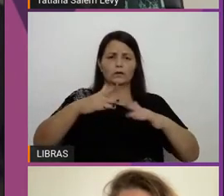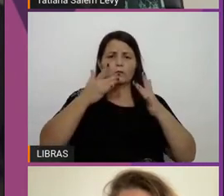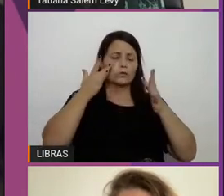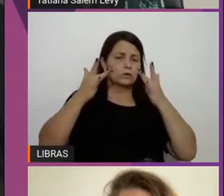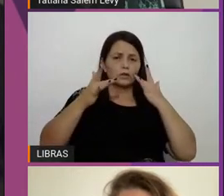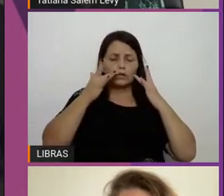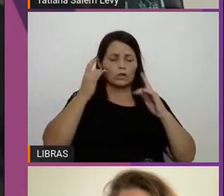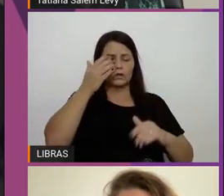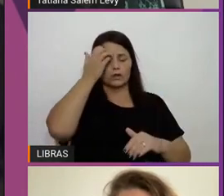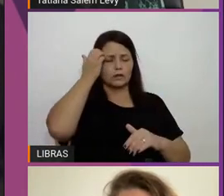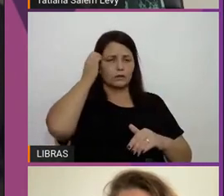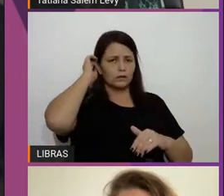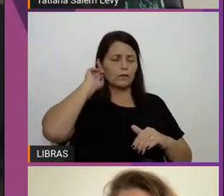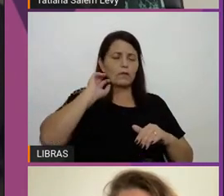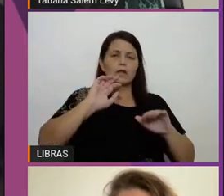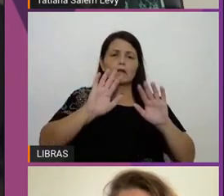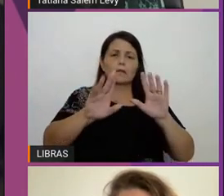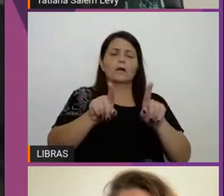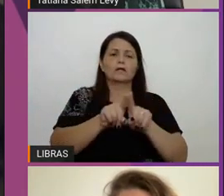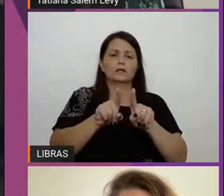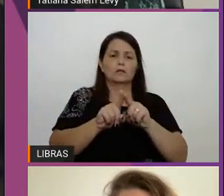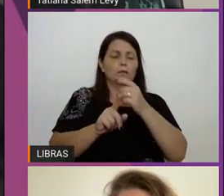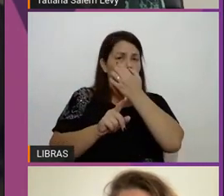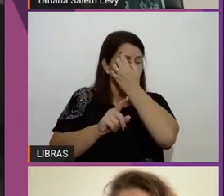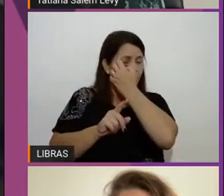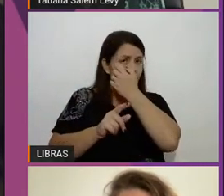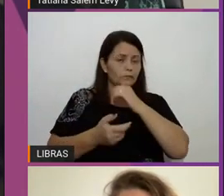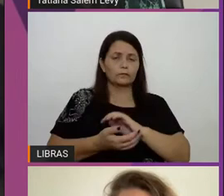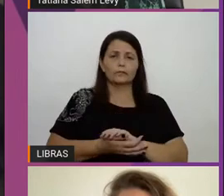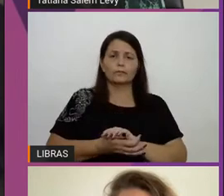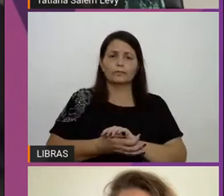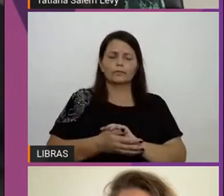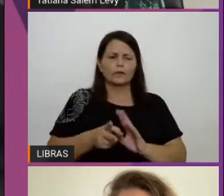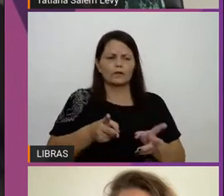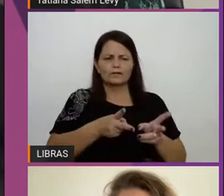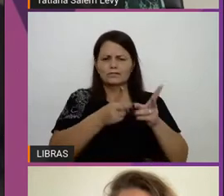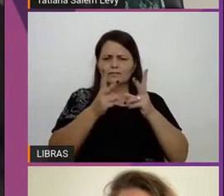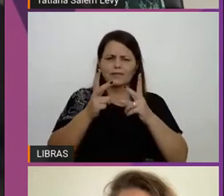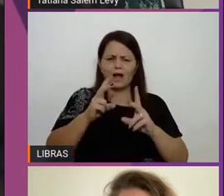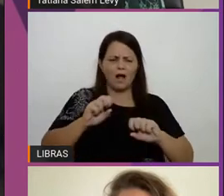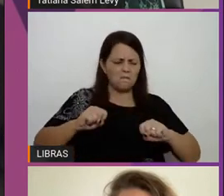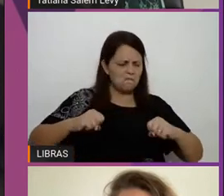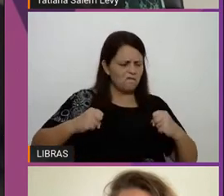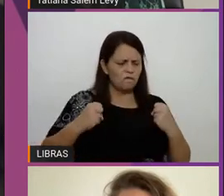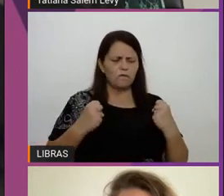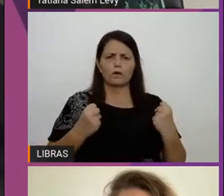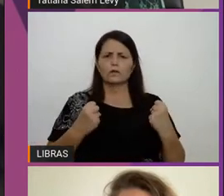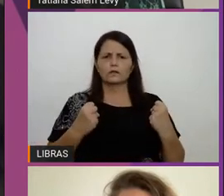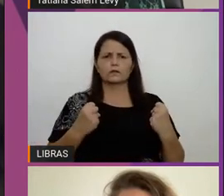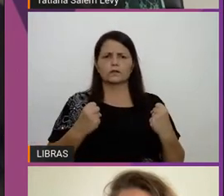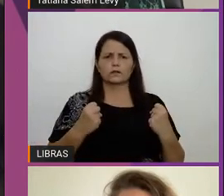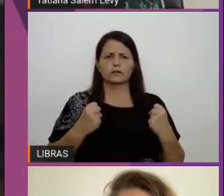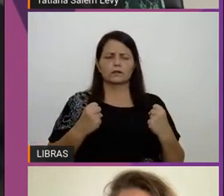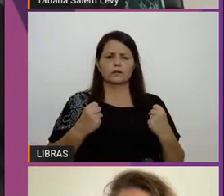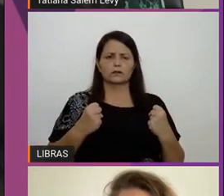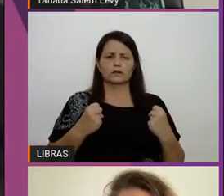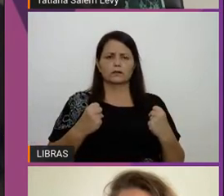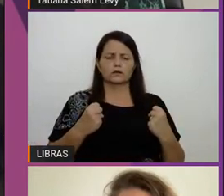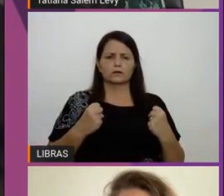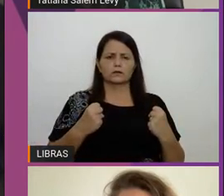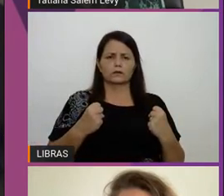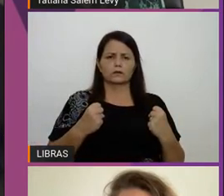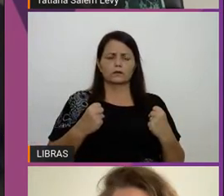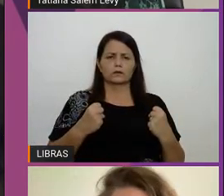indígenas mas também vamos ver a força e esse